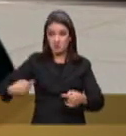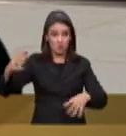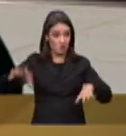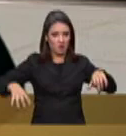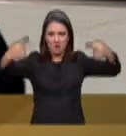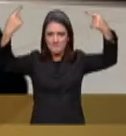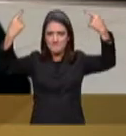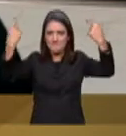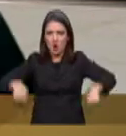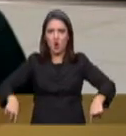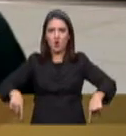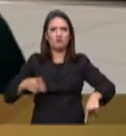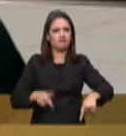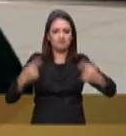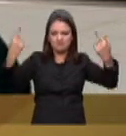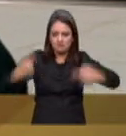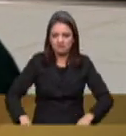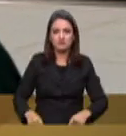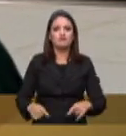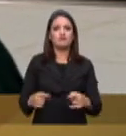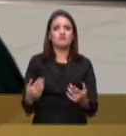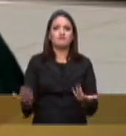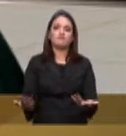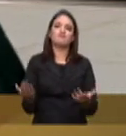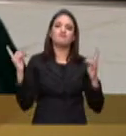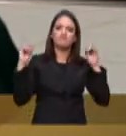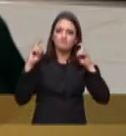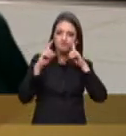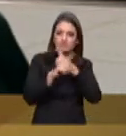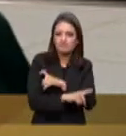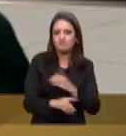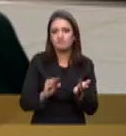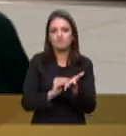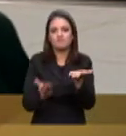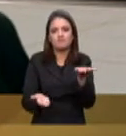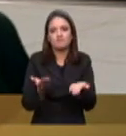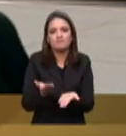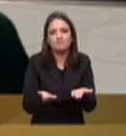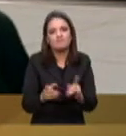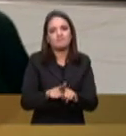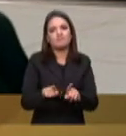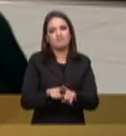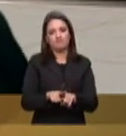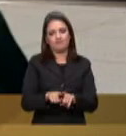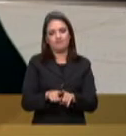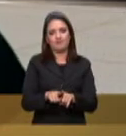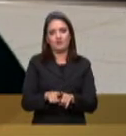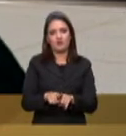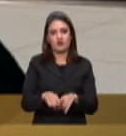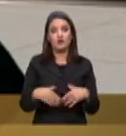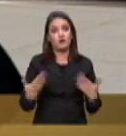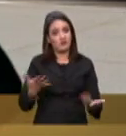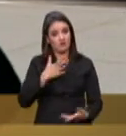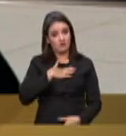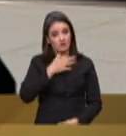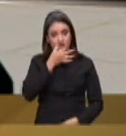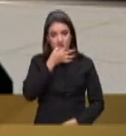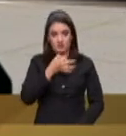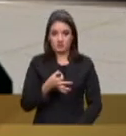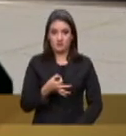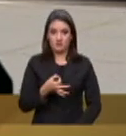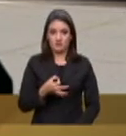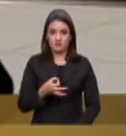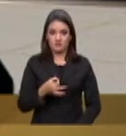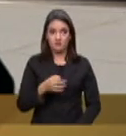interferência do poder econômico sobre o equilíbrio e a legitimidade do processo eleitoral. Em meu sentir, se